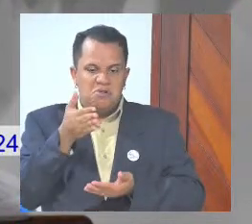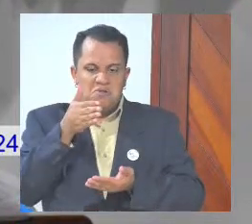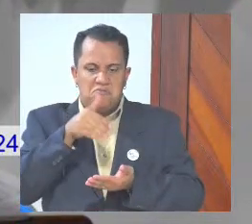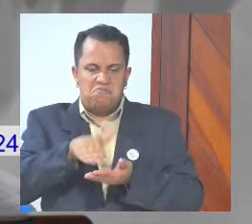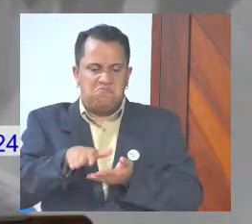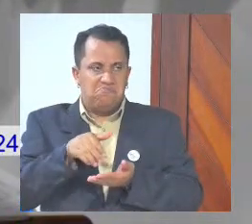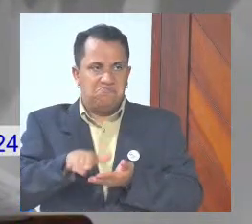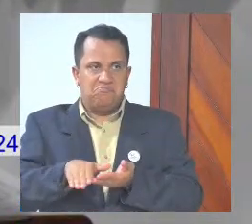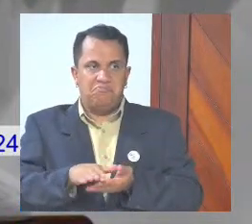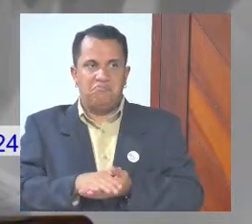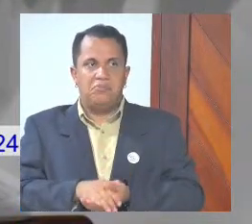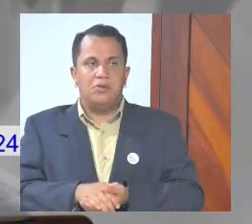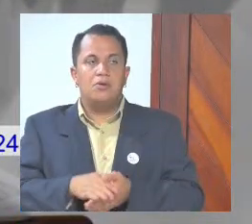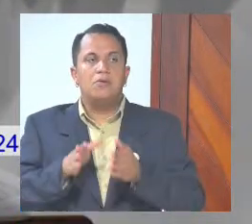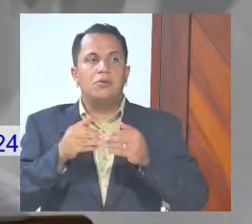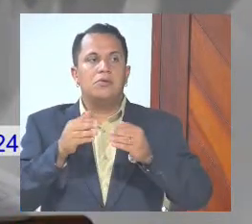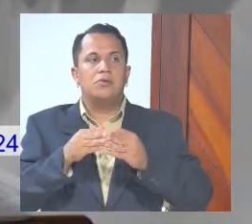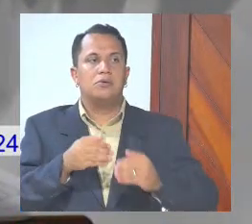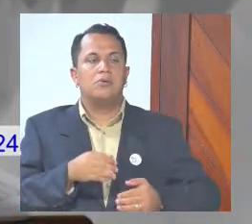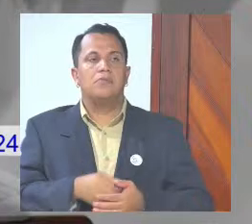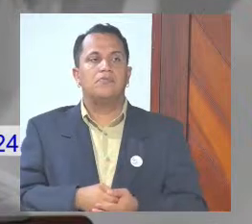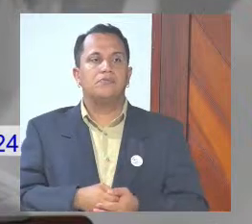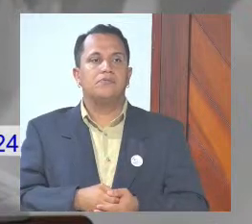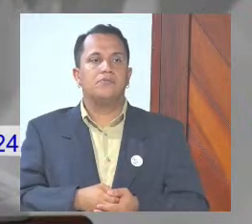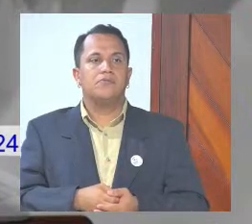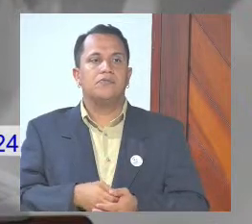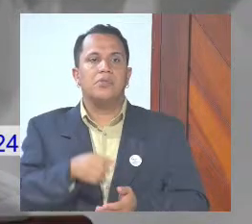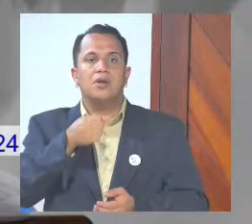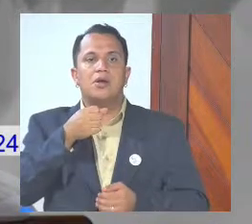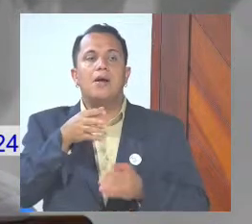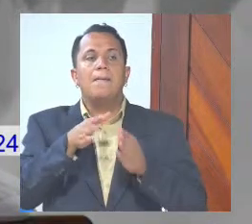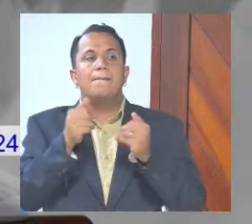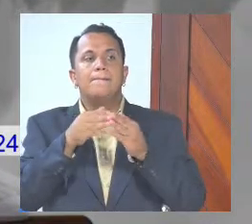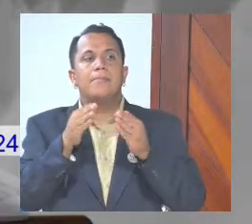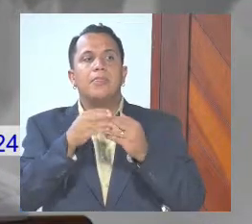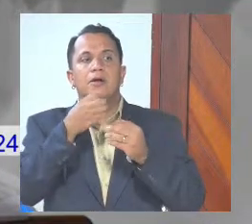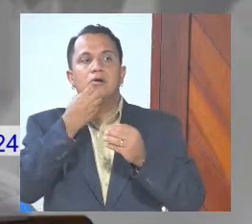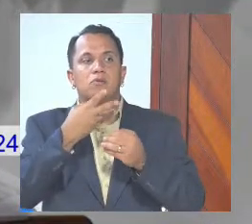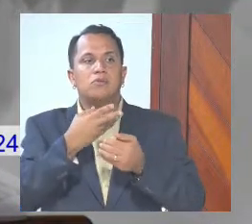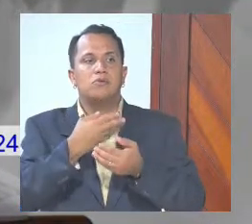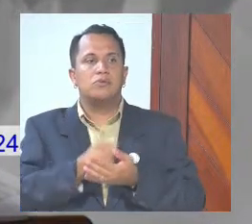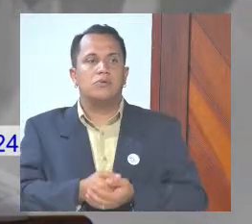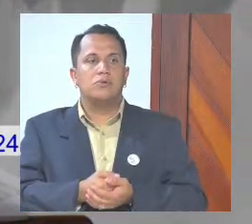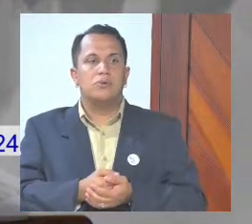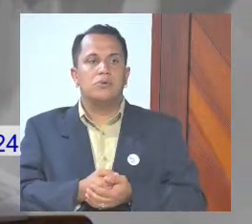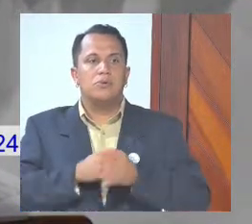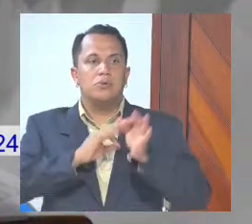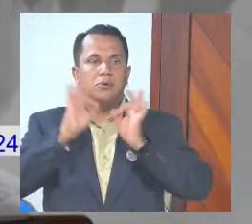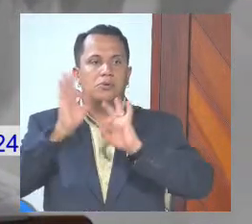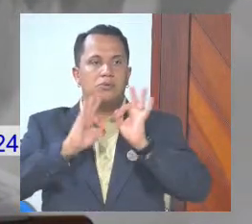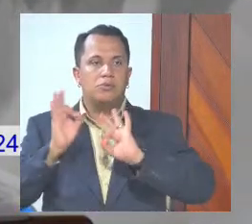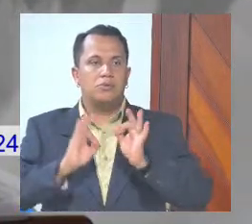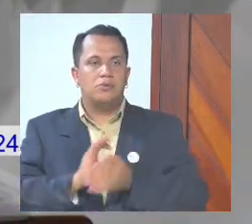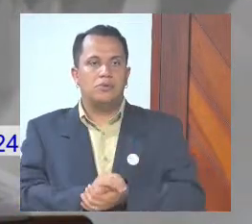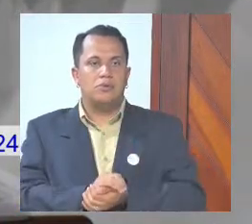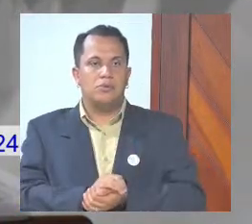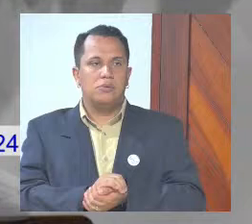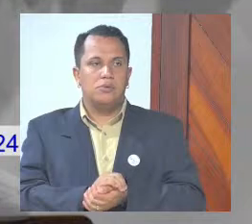exonerada por clamar por boas condições de uma escola. Isso é